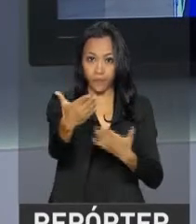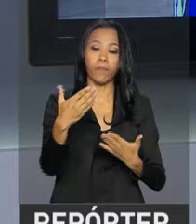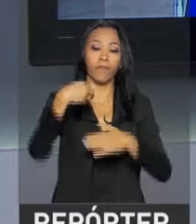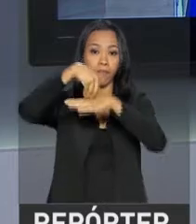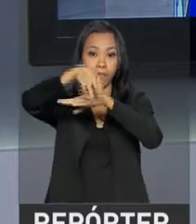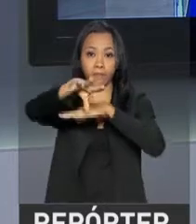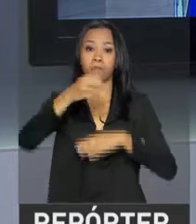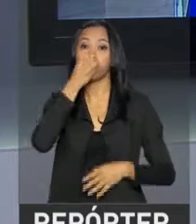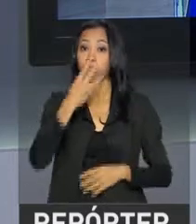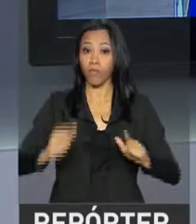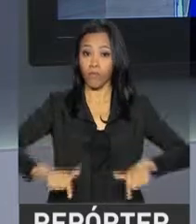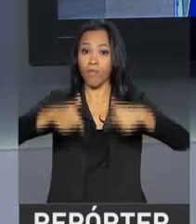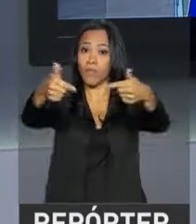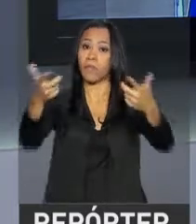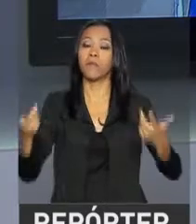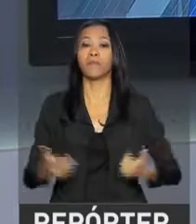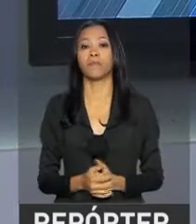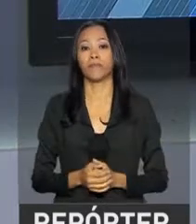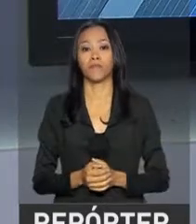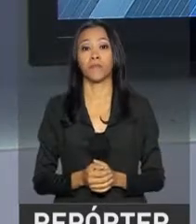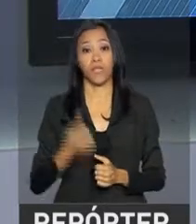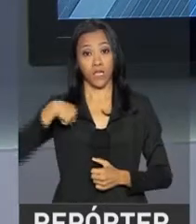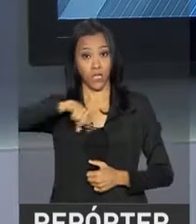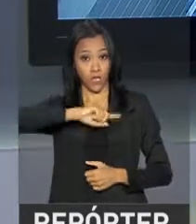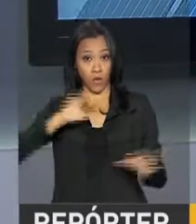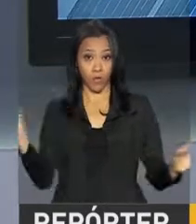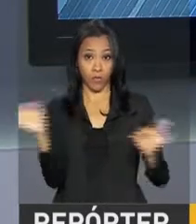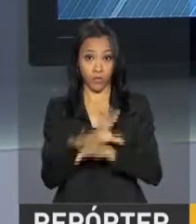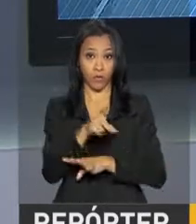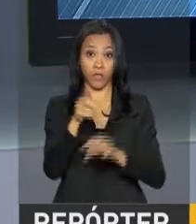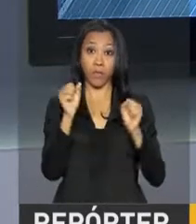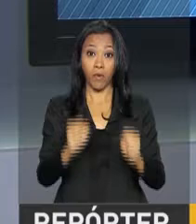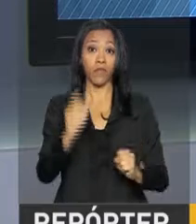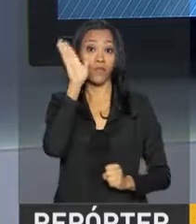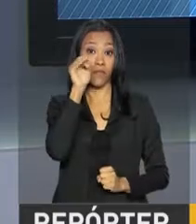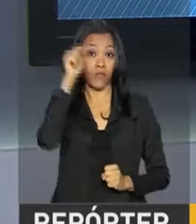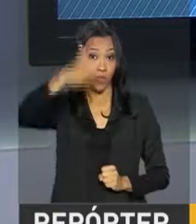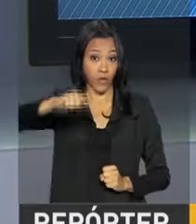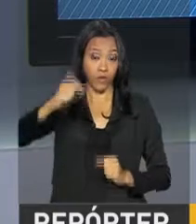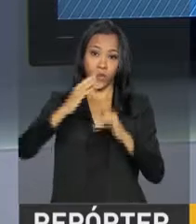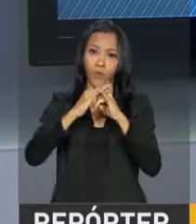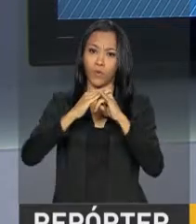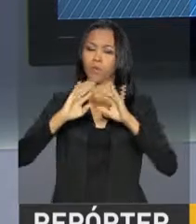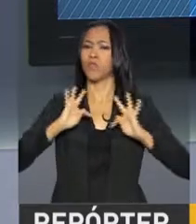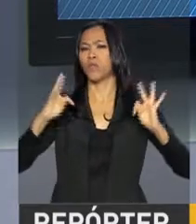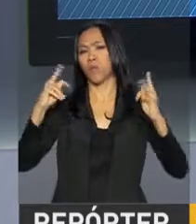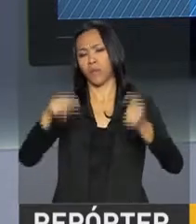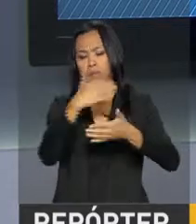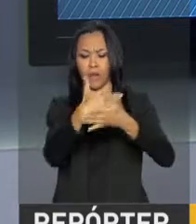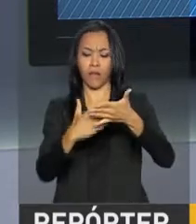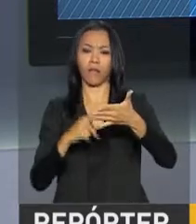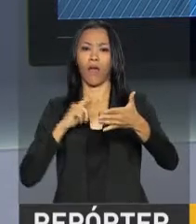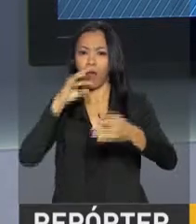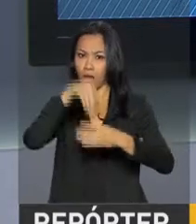suas informações. Bom trabalho para você. E nós ficamos por aqui. Você pode rever as reportagens no YouTube. E toda a nossa programação